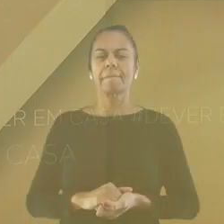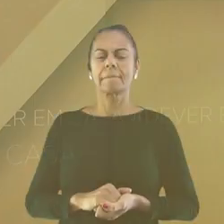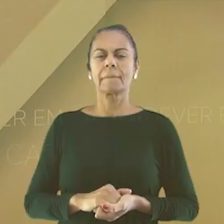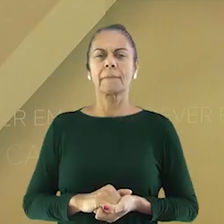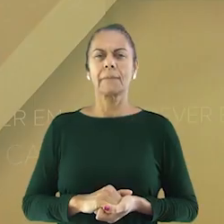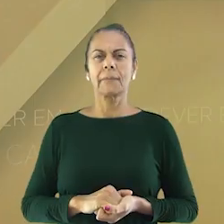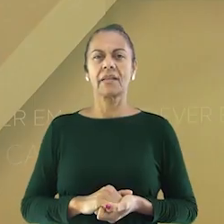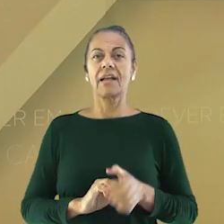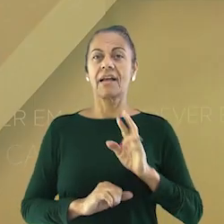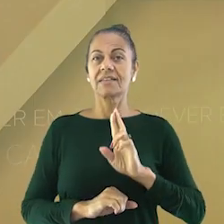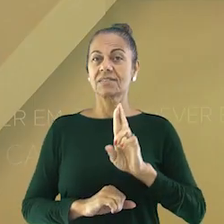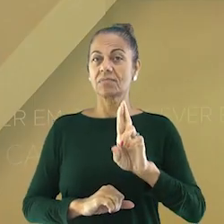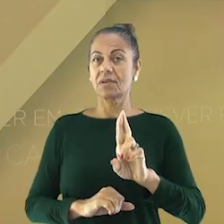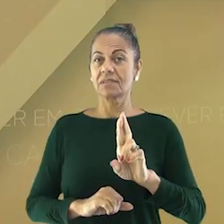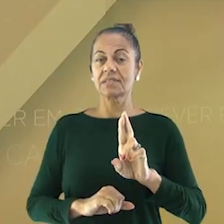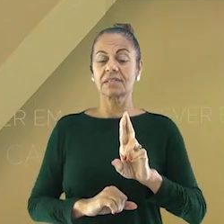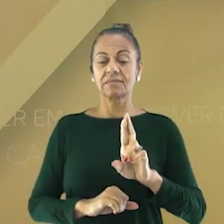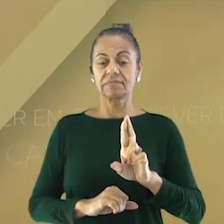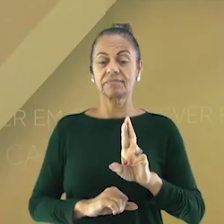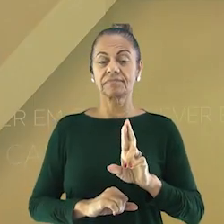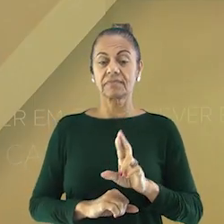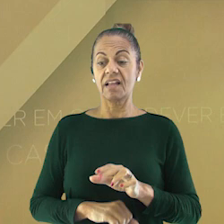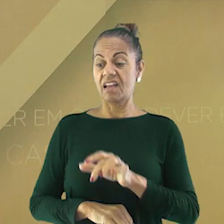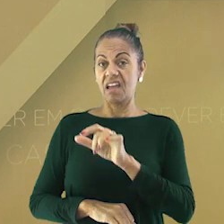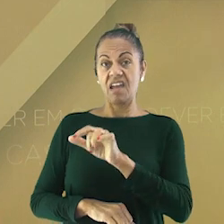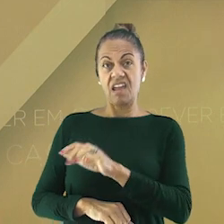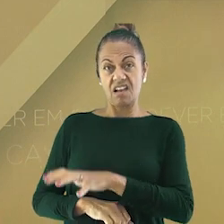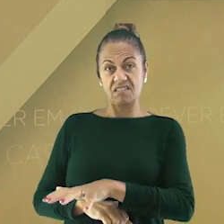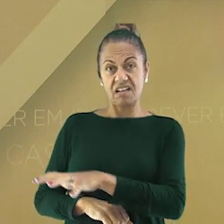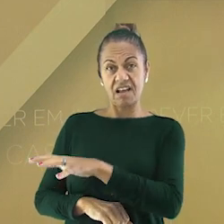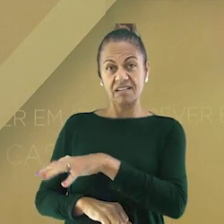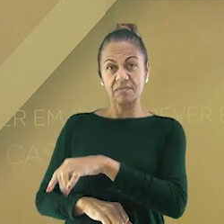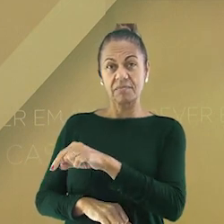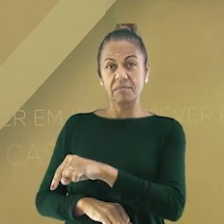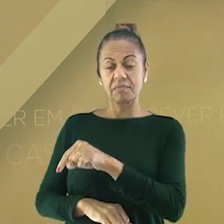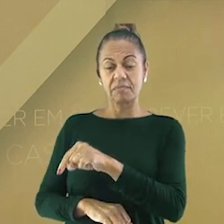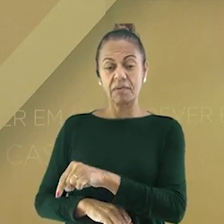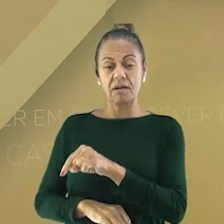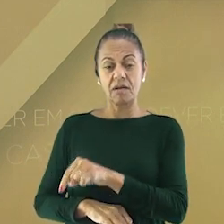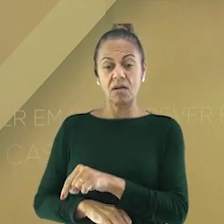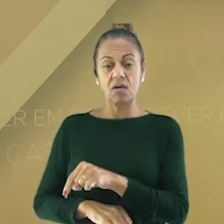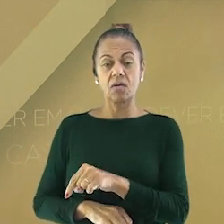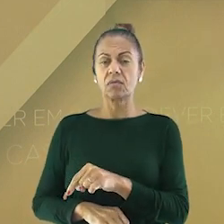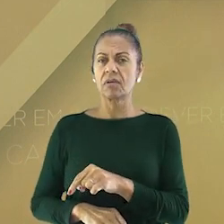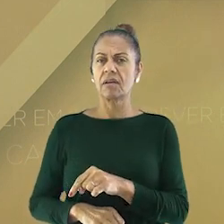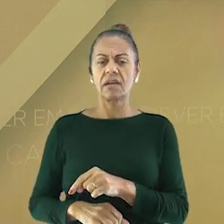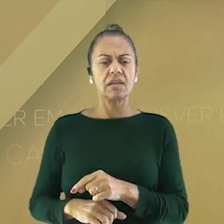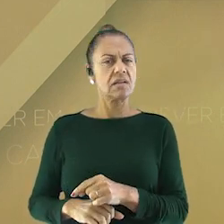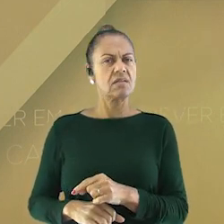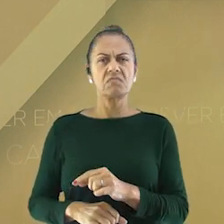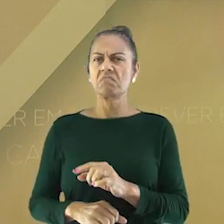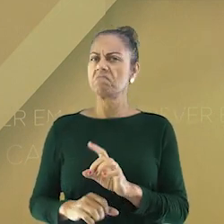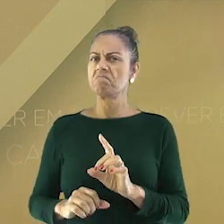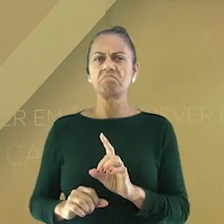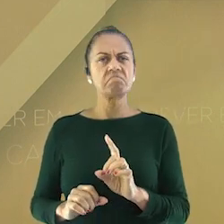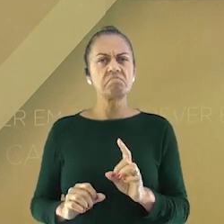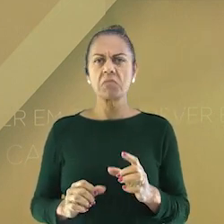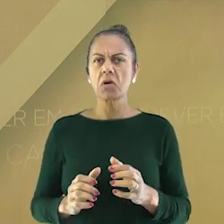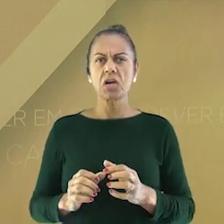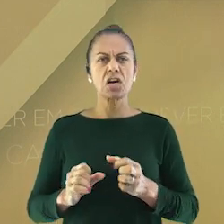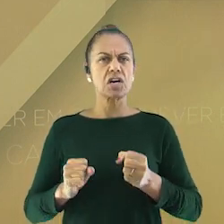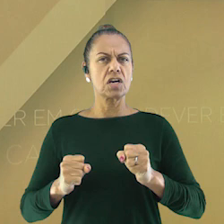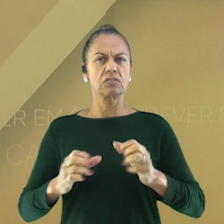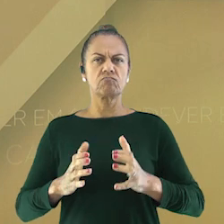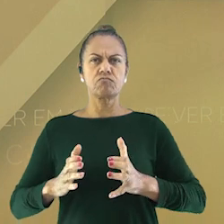A resposta é: Leopards are not as big as lions. Leopardos não são tão grandes quanto